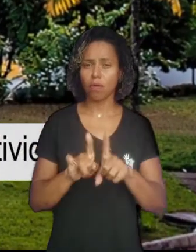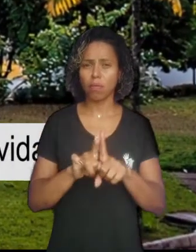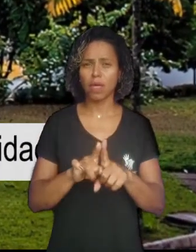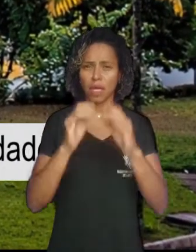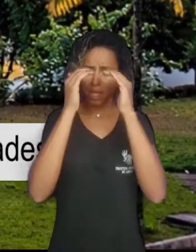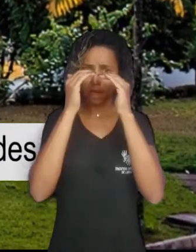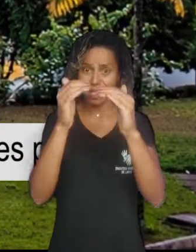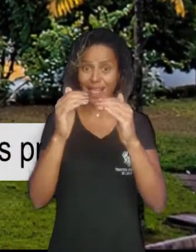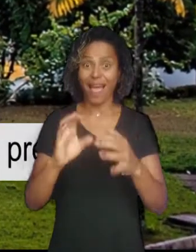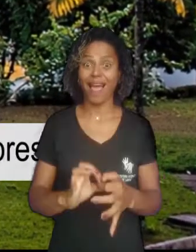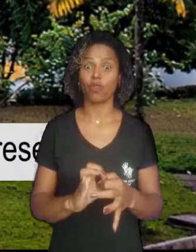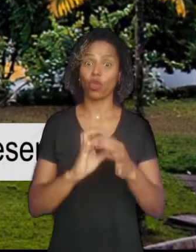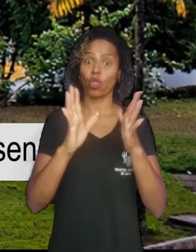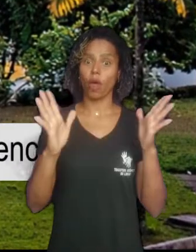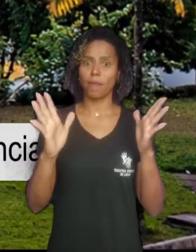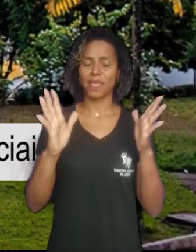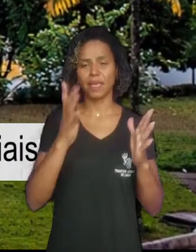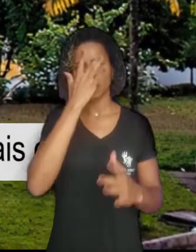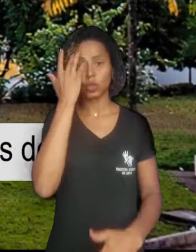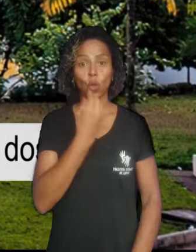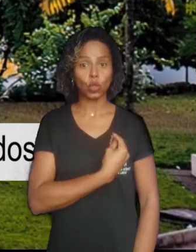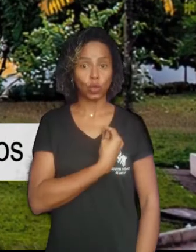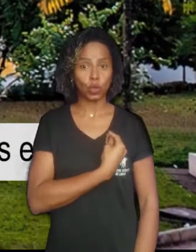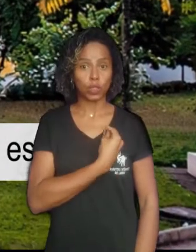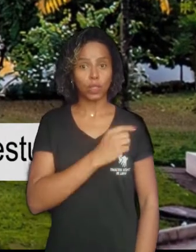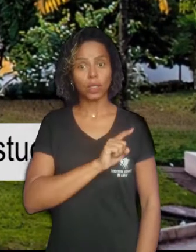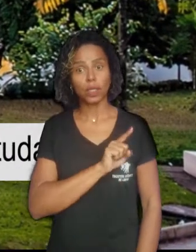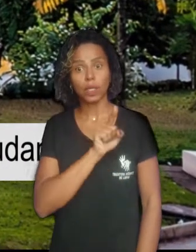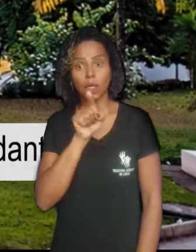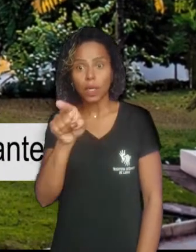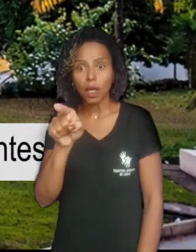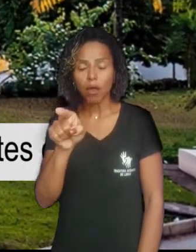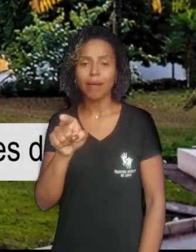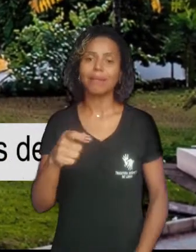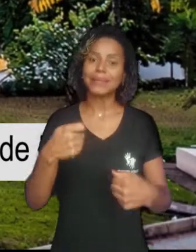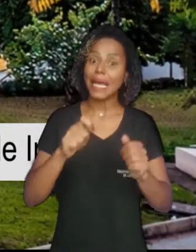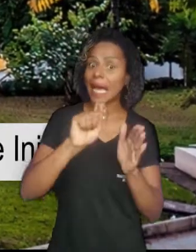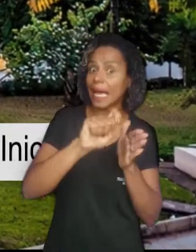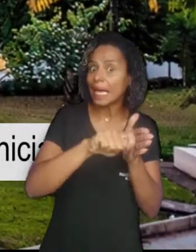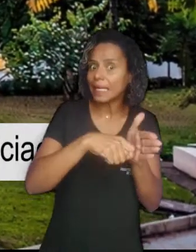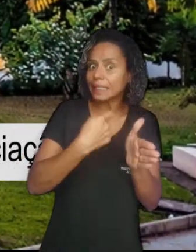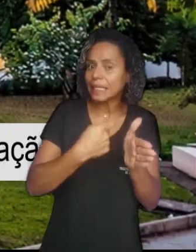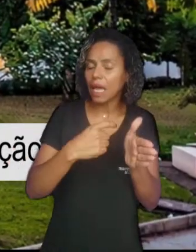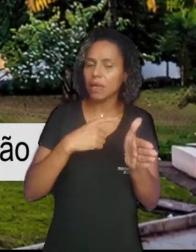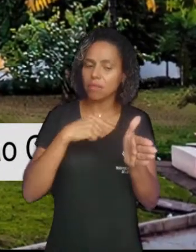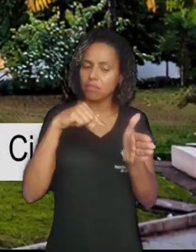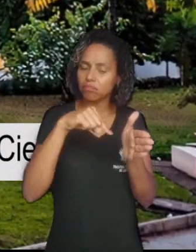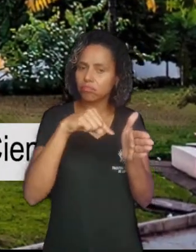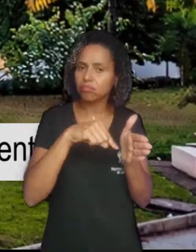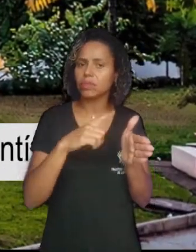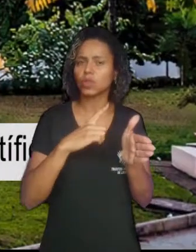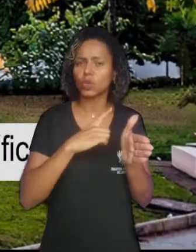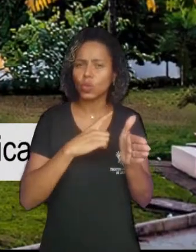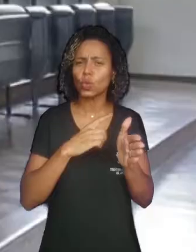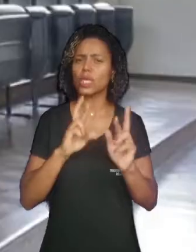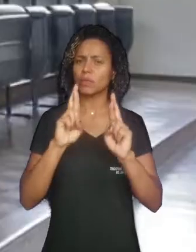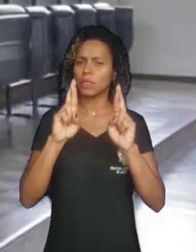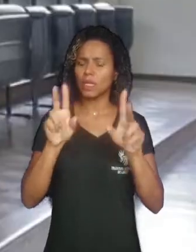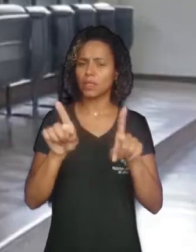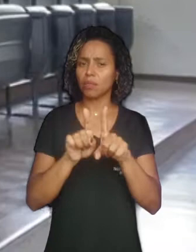participação ou não das atividades presenciais condicionada à assinatura de termo de anuência e